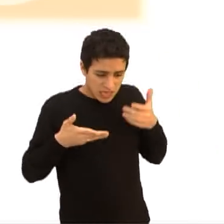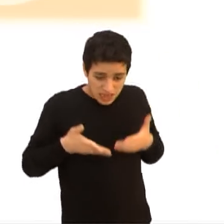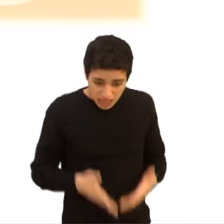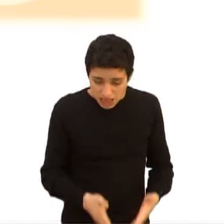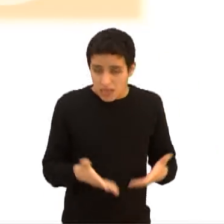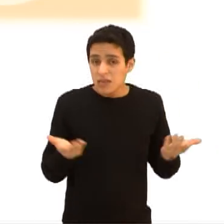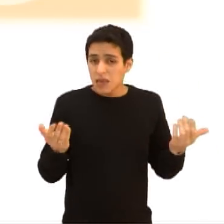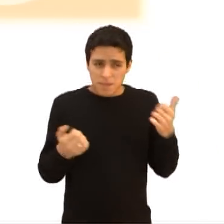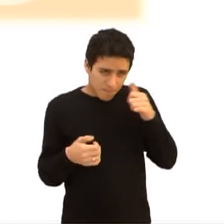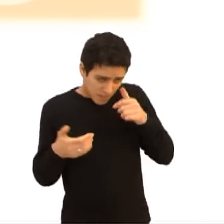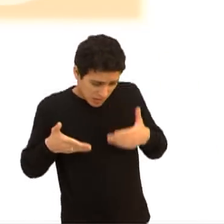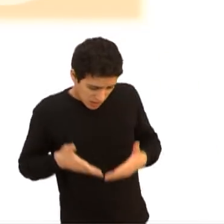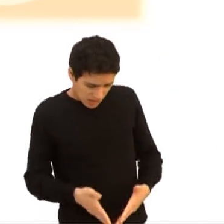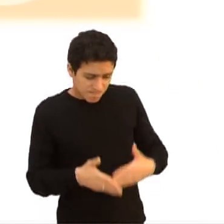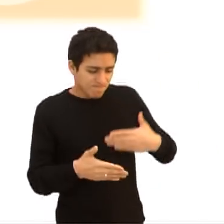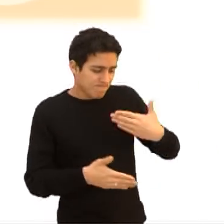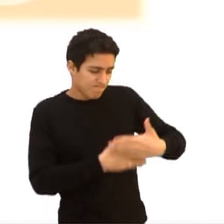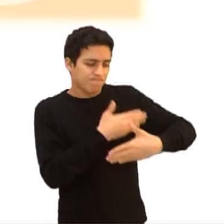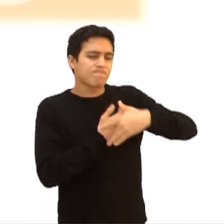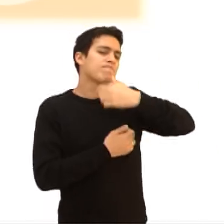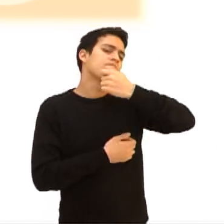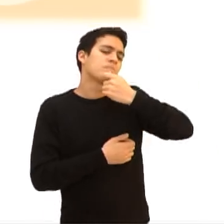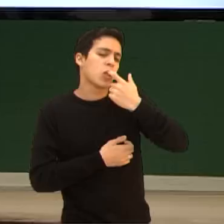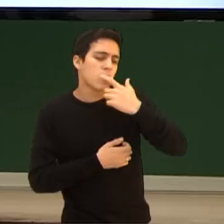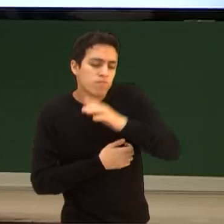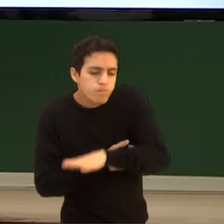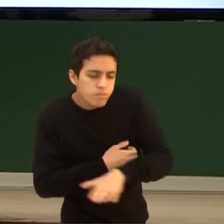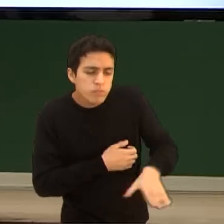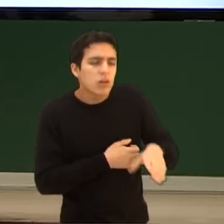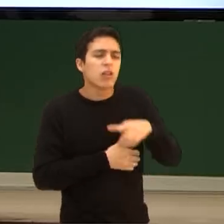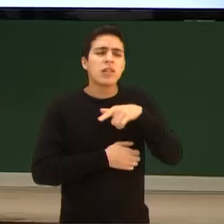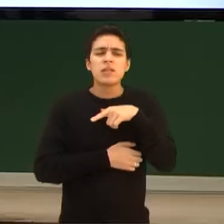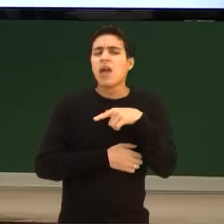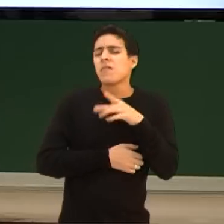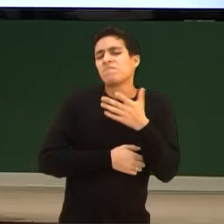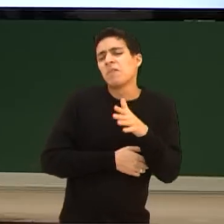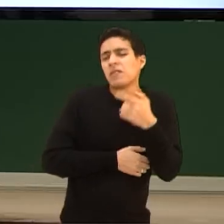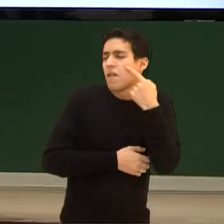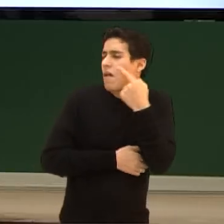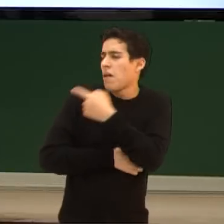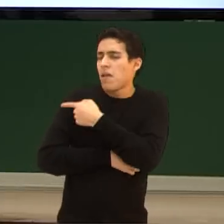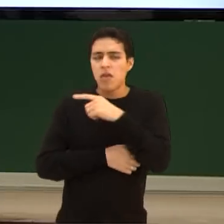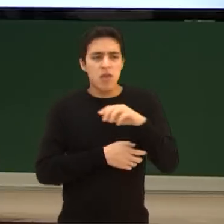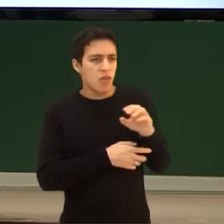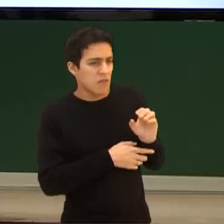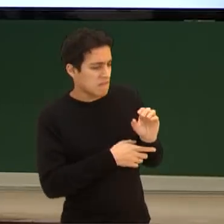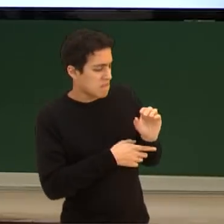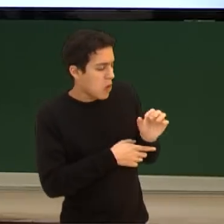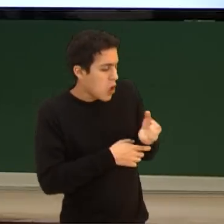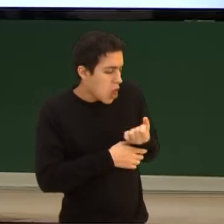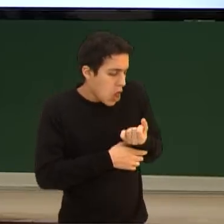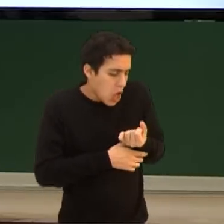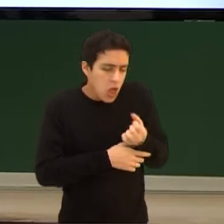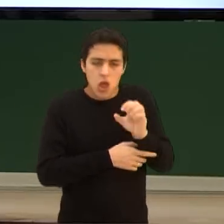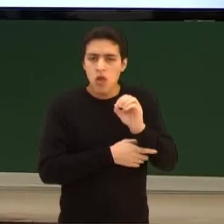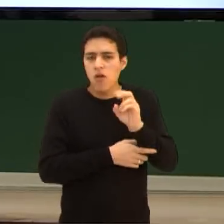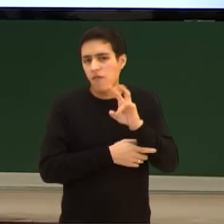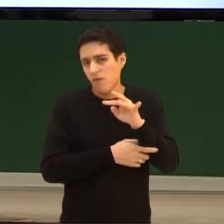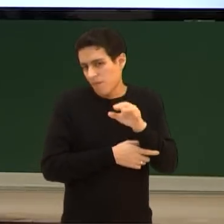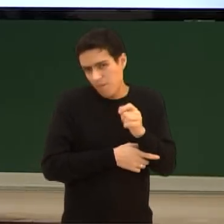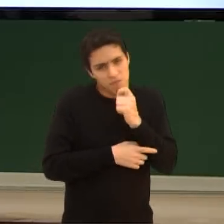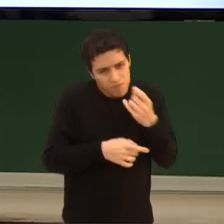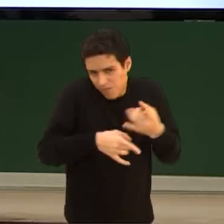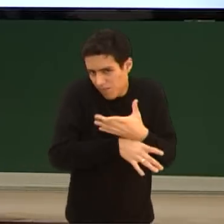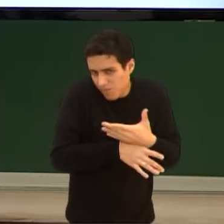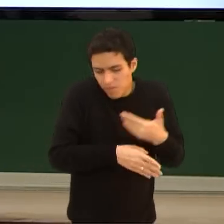nasce, ela tá, né, ainda na infância, ela tem mais ou menos o ovócito assim, ele não tá maduro, e